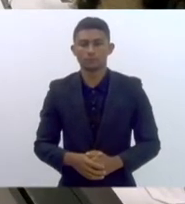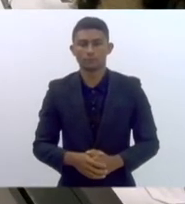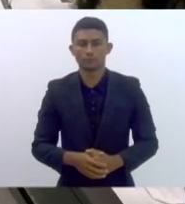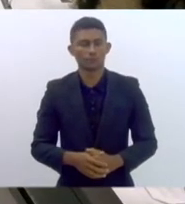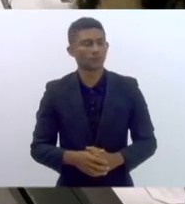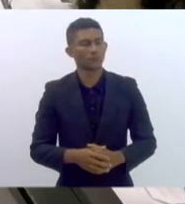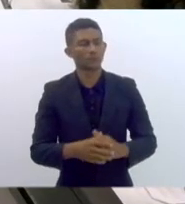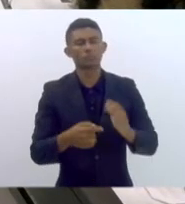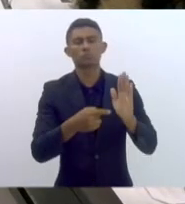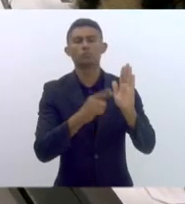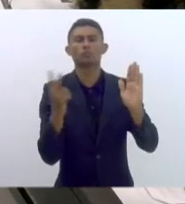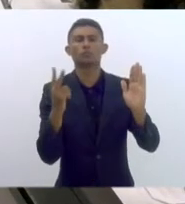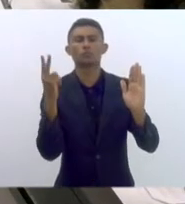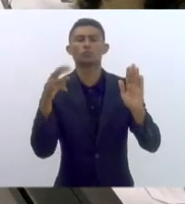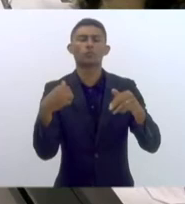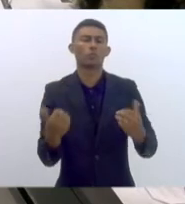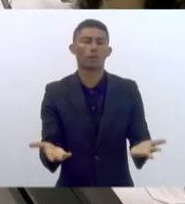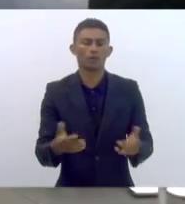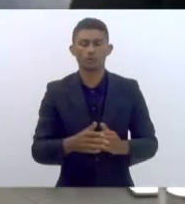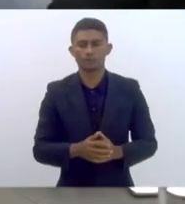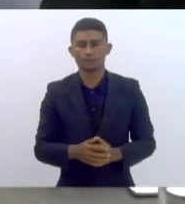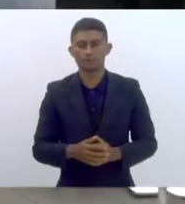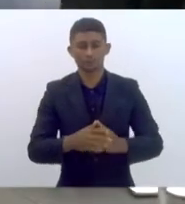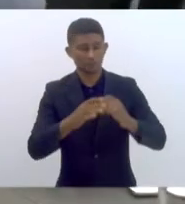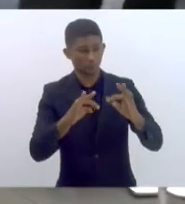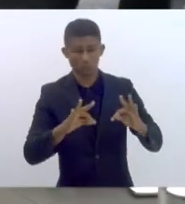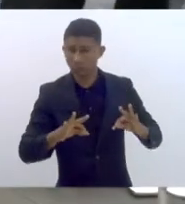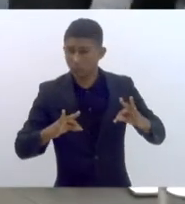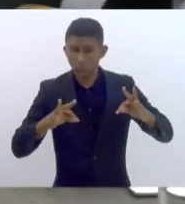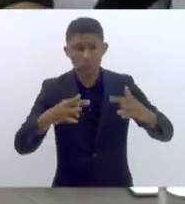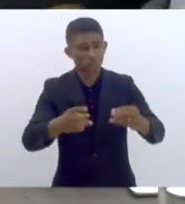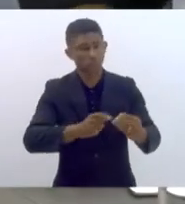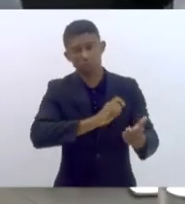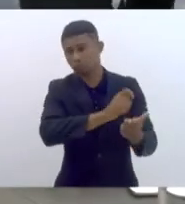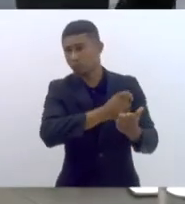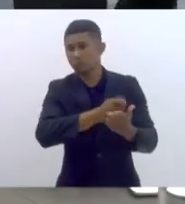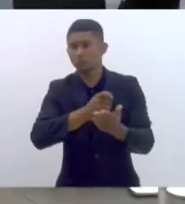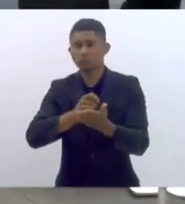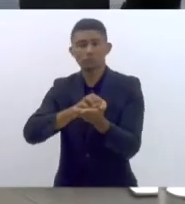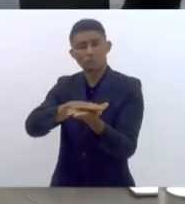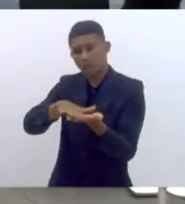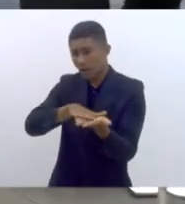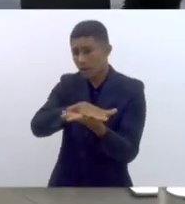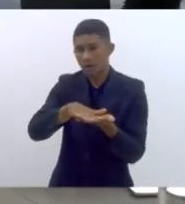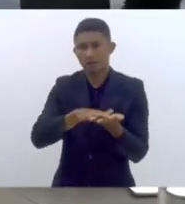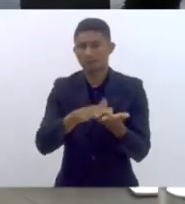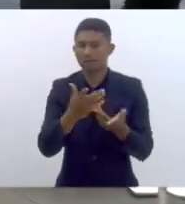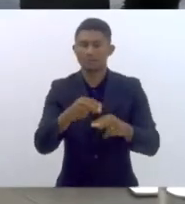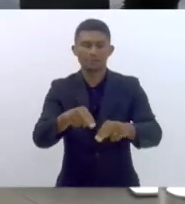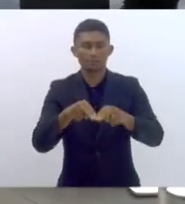Quais são esses saldos? São todos os saldos não pagos em virtude do primeiro regime.